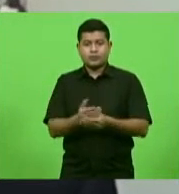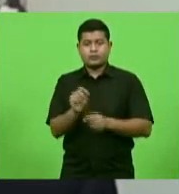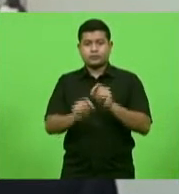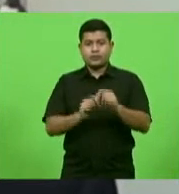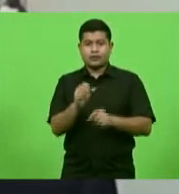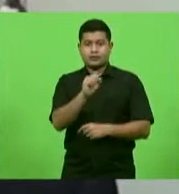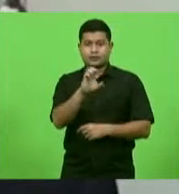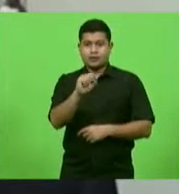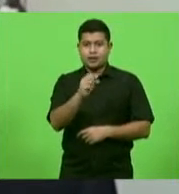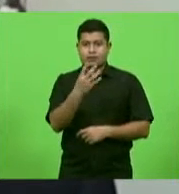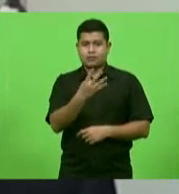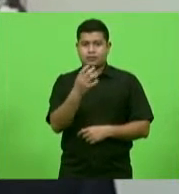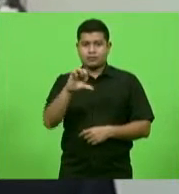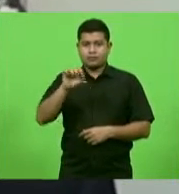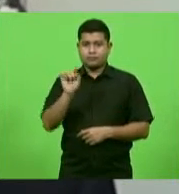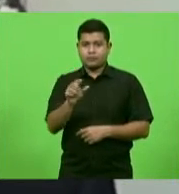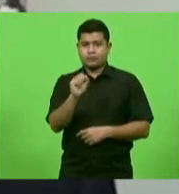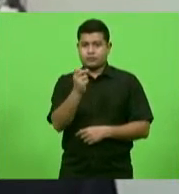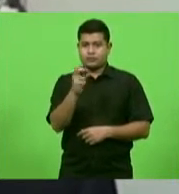49.615 e